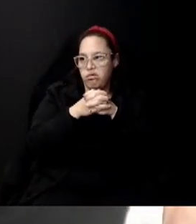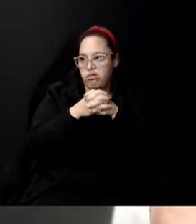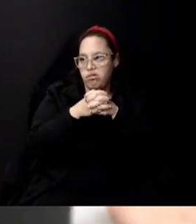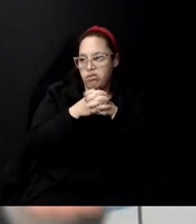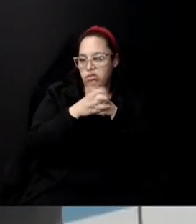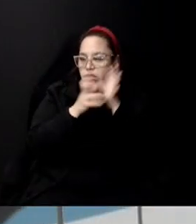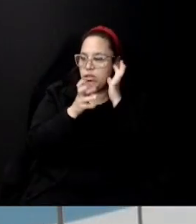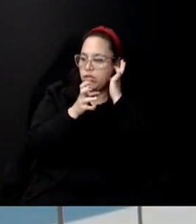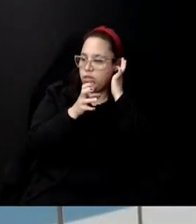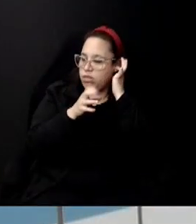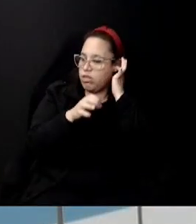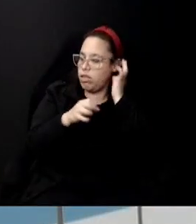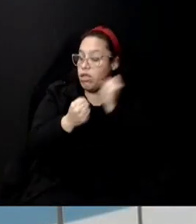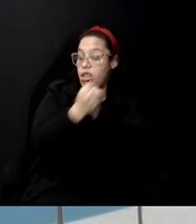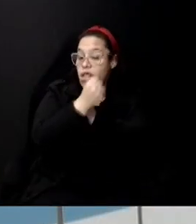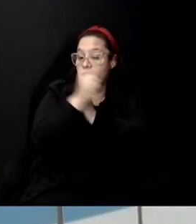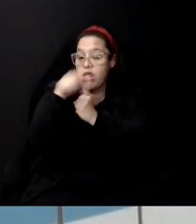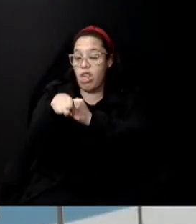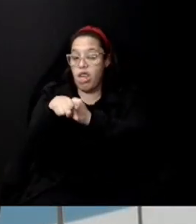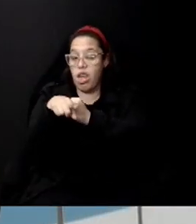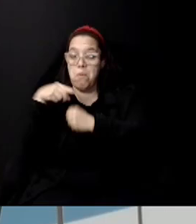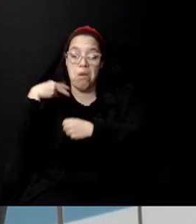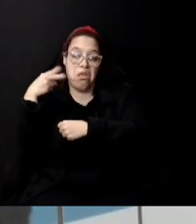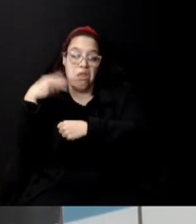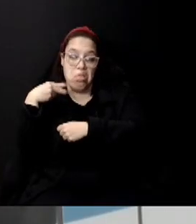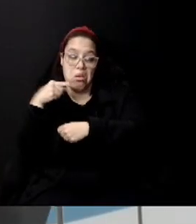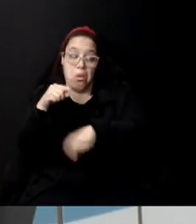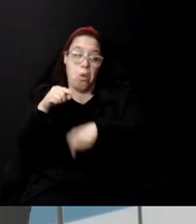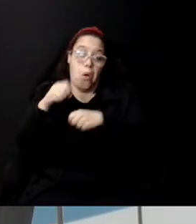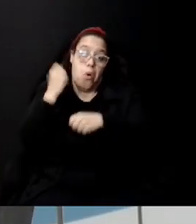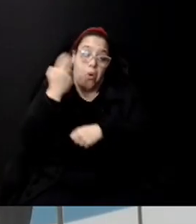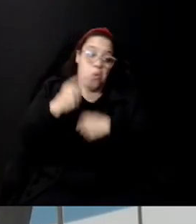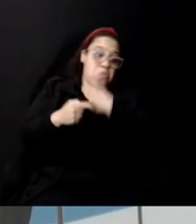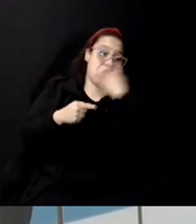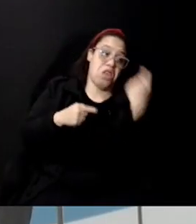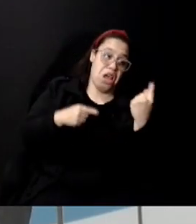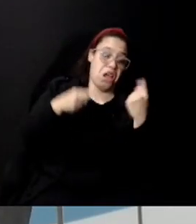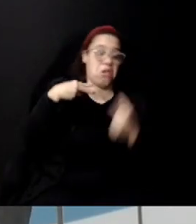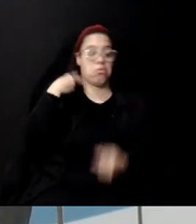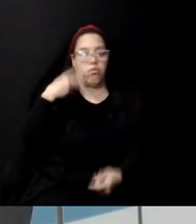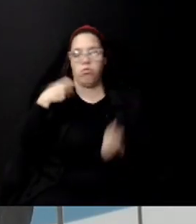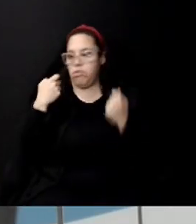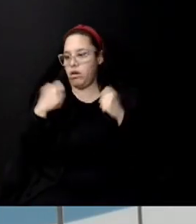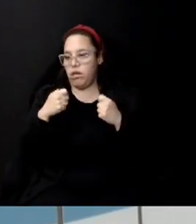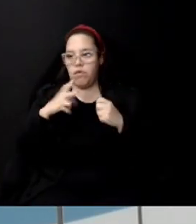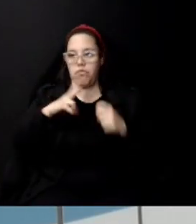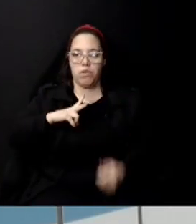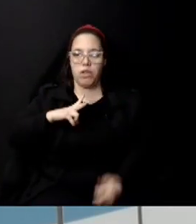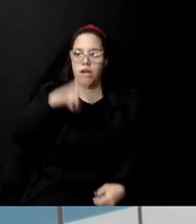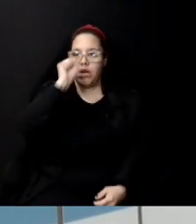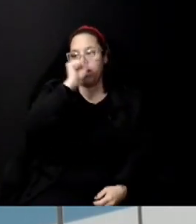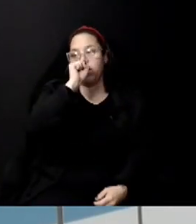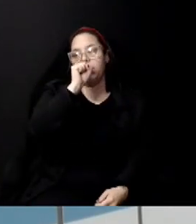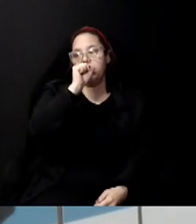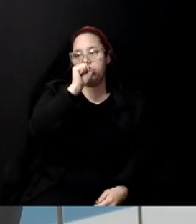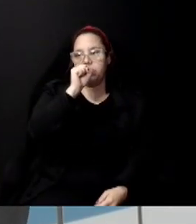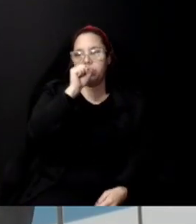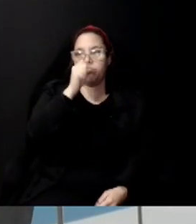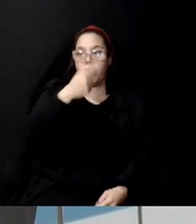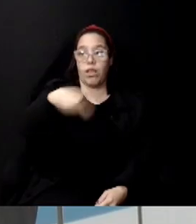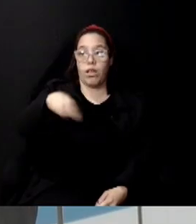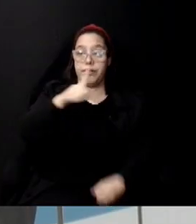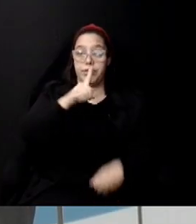defensora dessa tendência política ou daquela tendência política. Ela precisa estar fortalecida para que nessa hora em